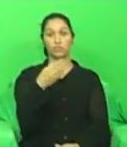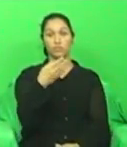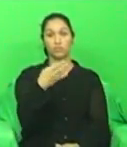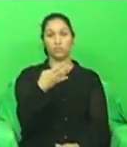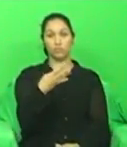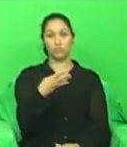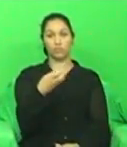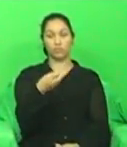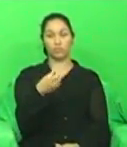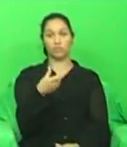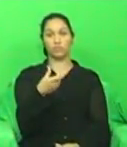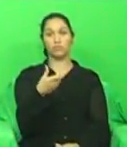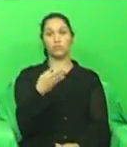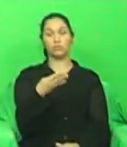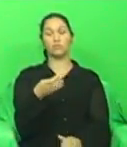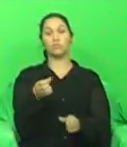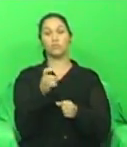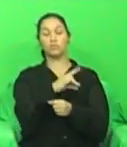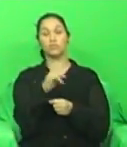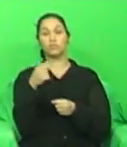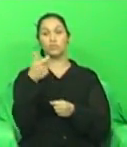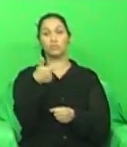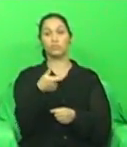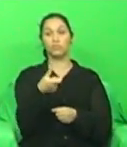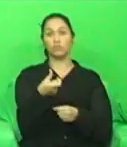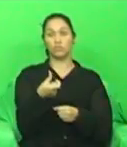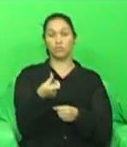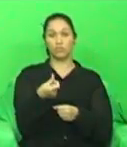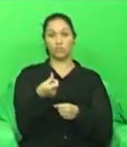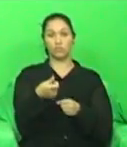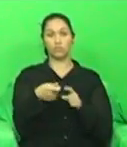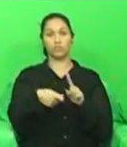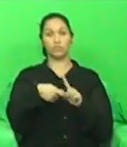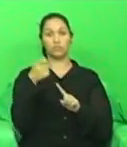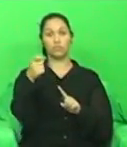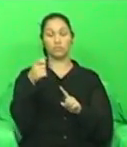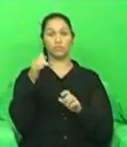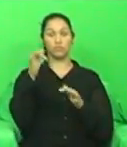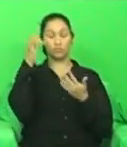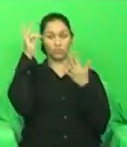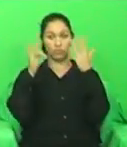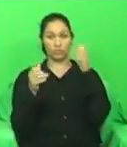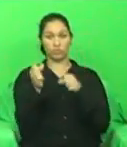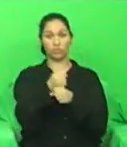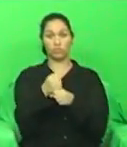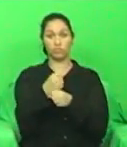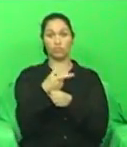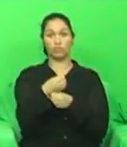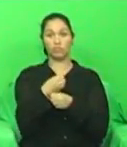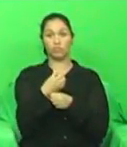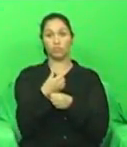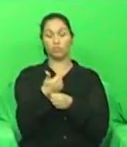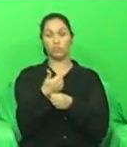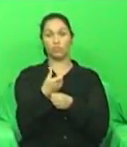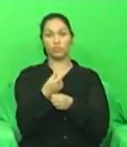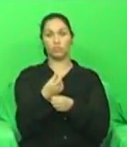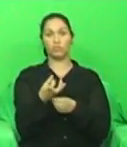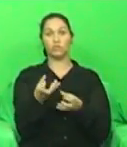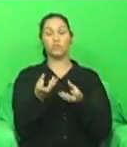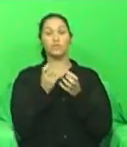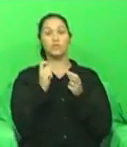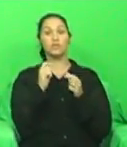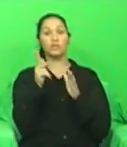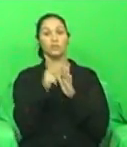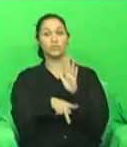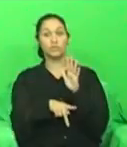de 23 de fevereiro de 2016 pretende se com este projecto equacionar o pagamento de tarifa de esgoto